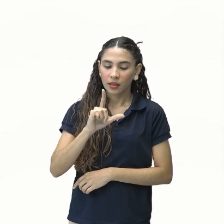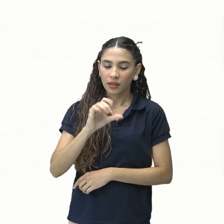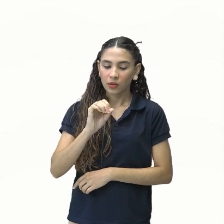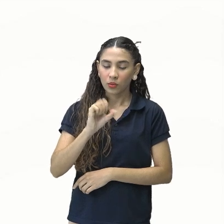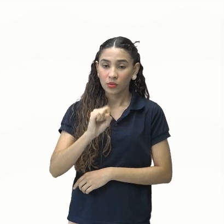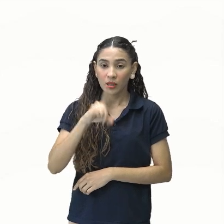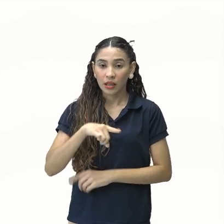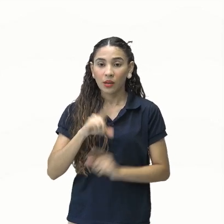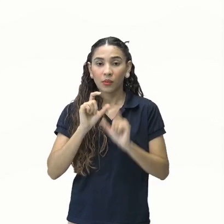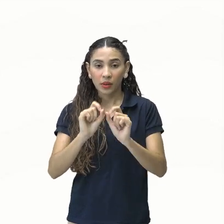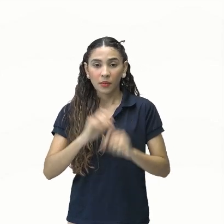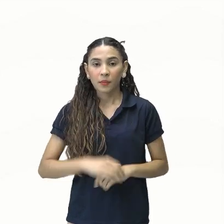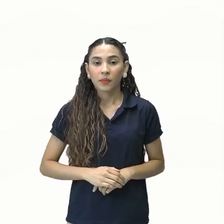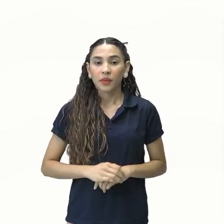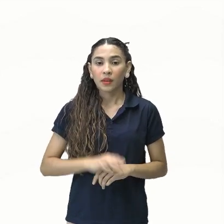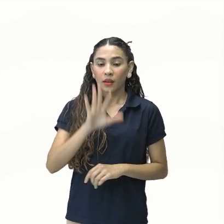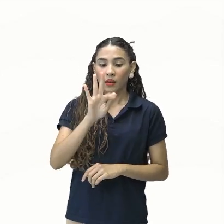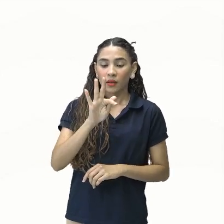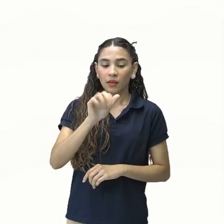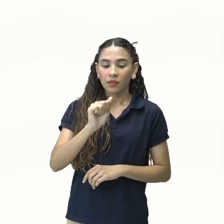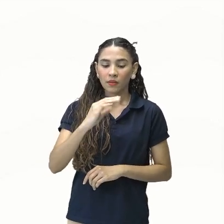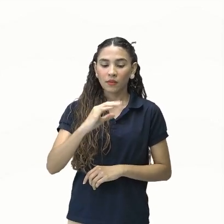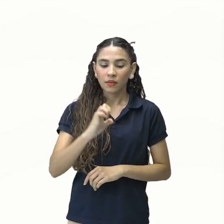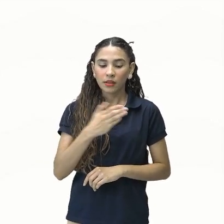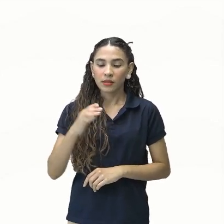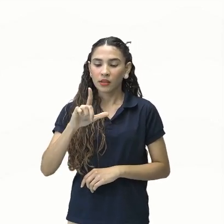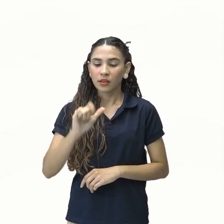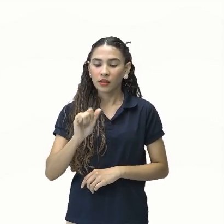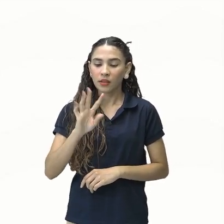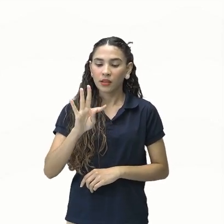É a nossa face lateral.